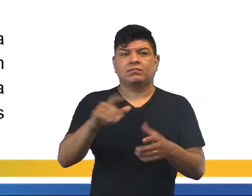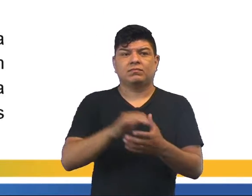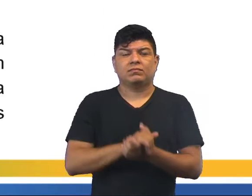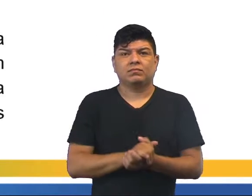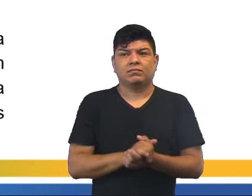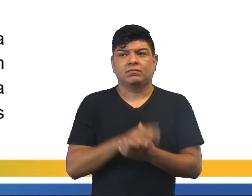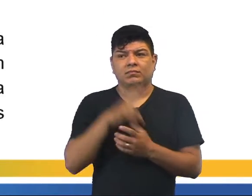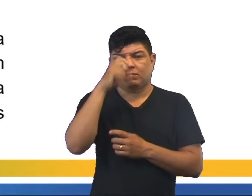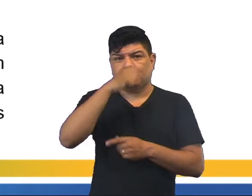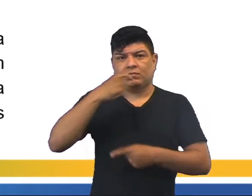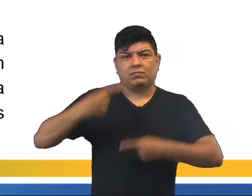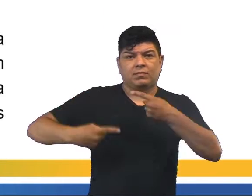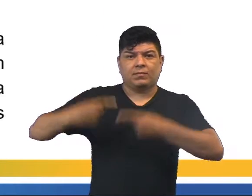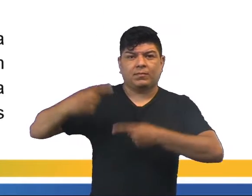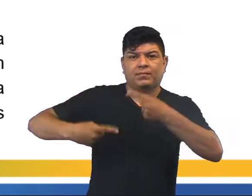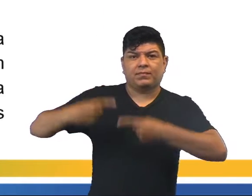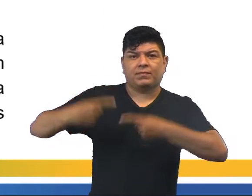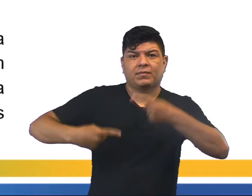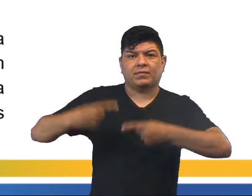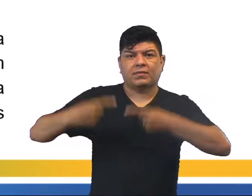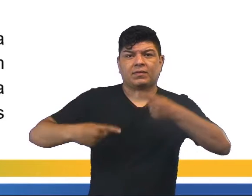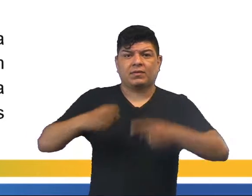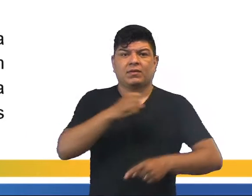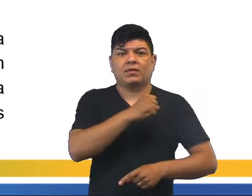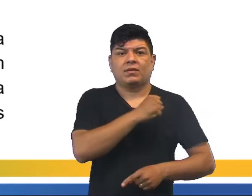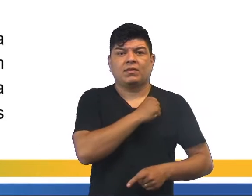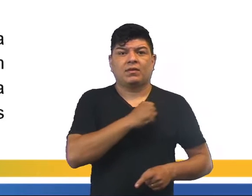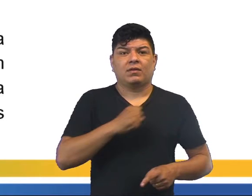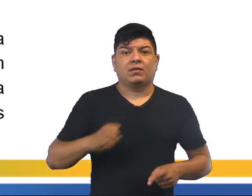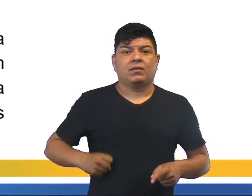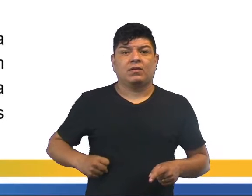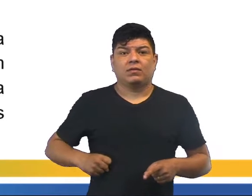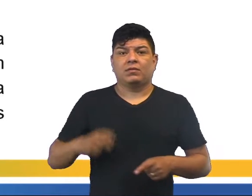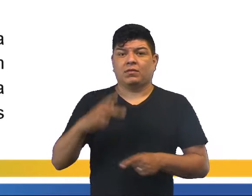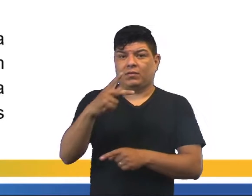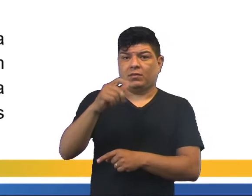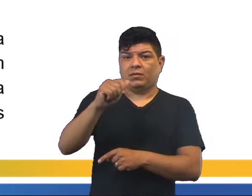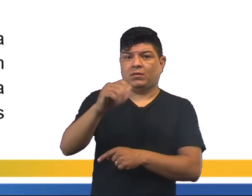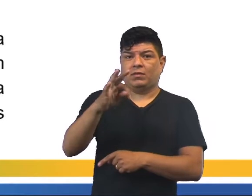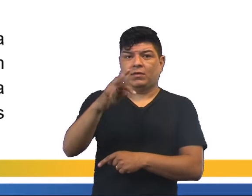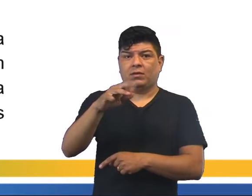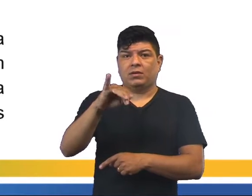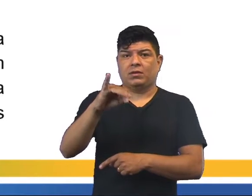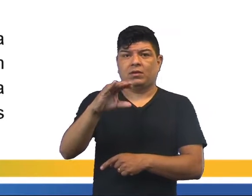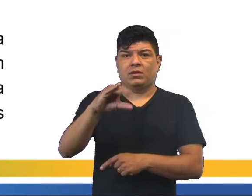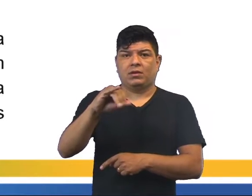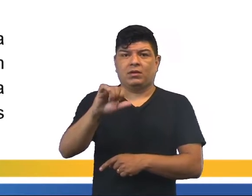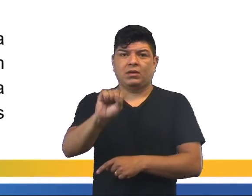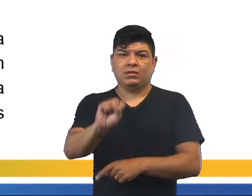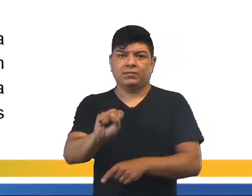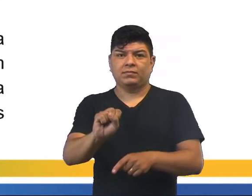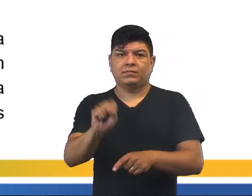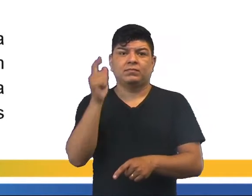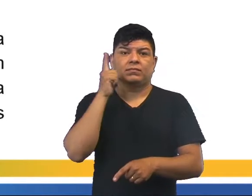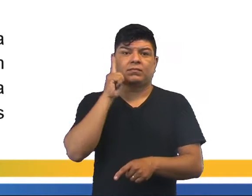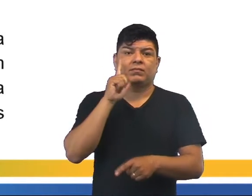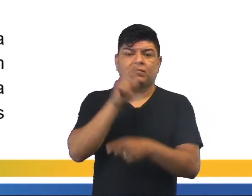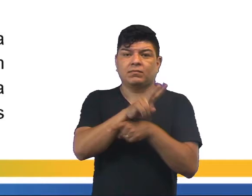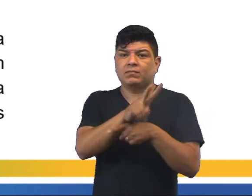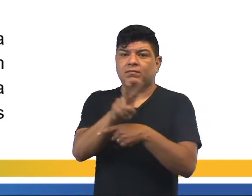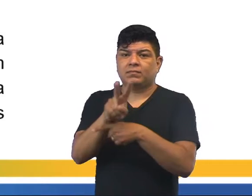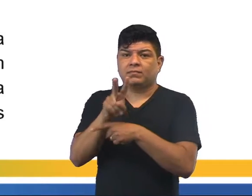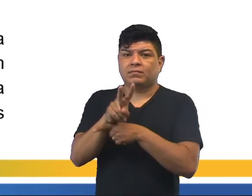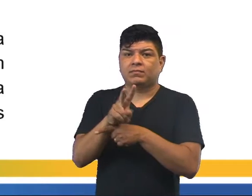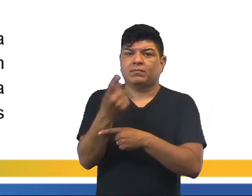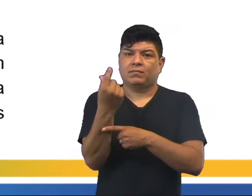grande poder político, né. Os senadores de origem patrícia, eles cuidavam das finanças